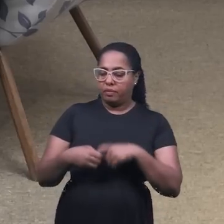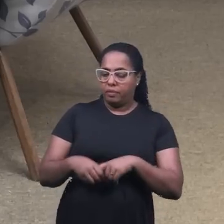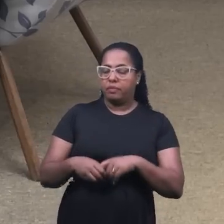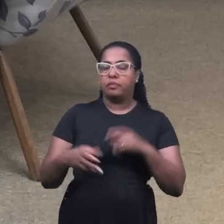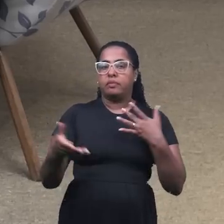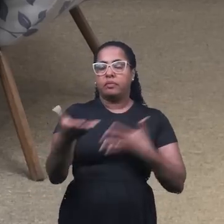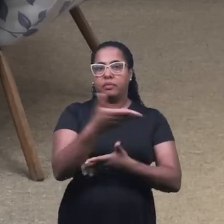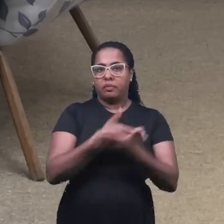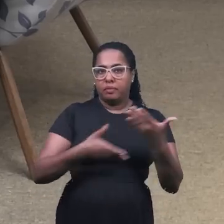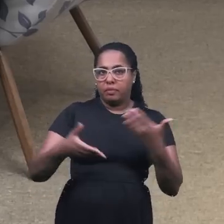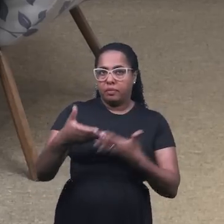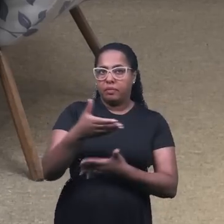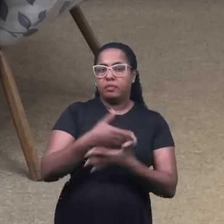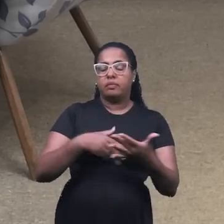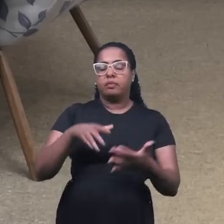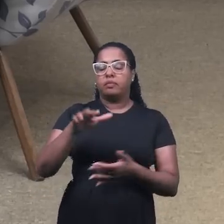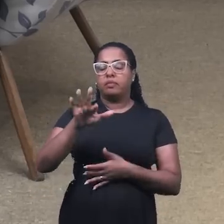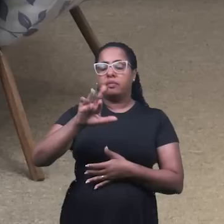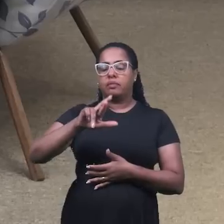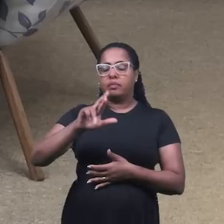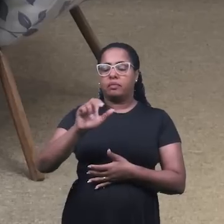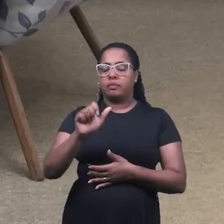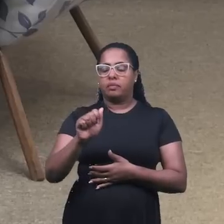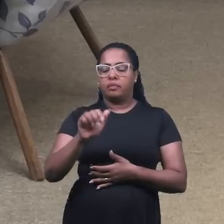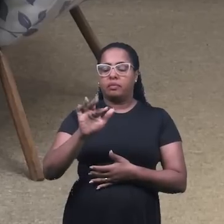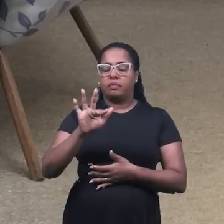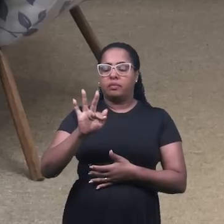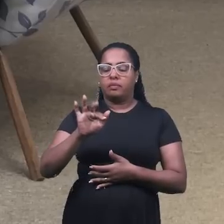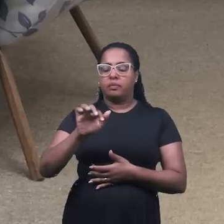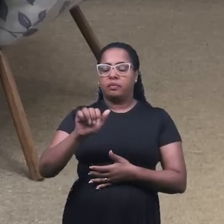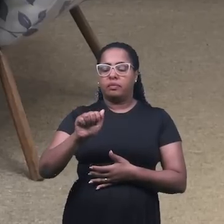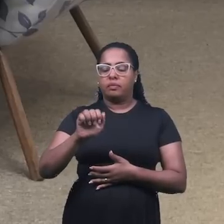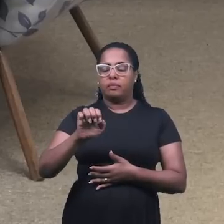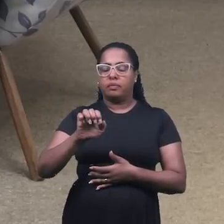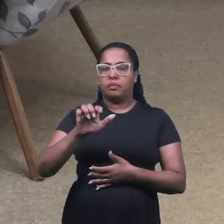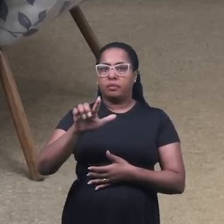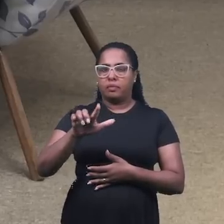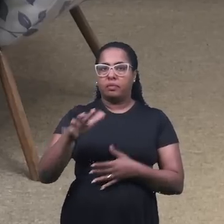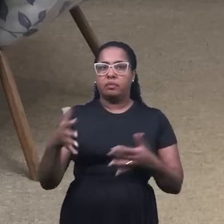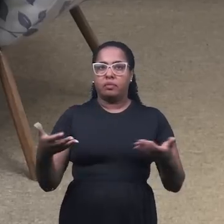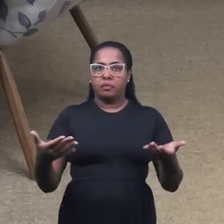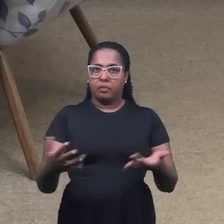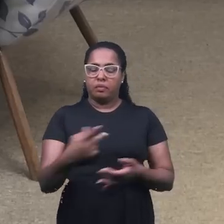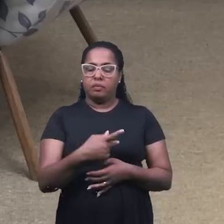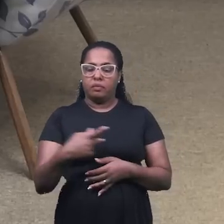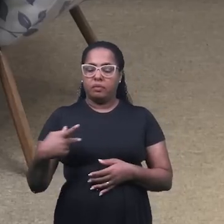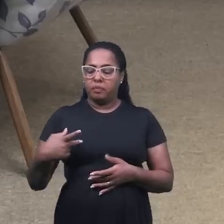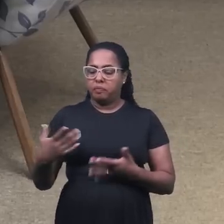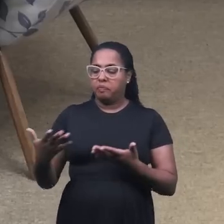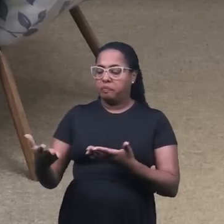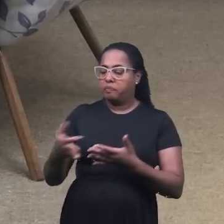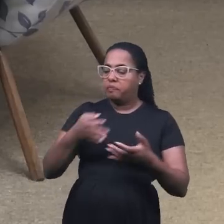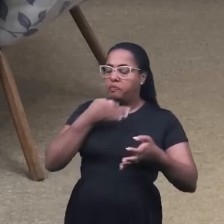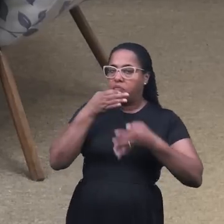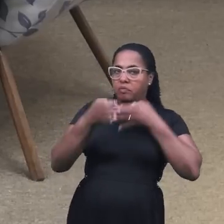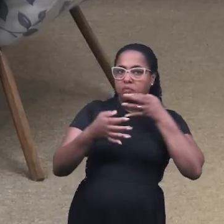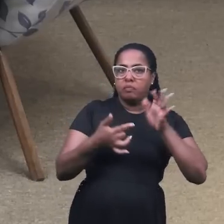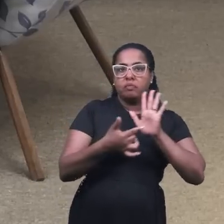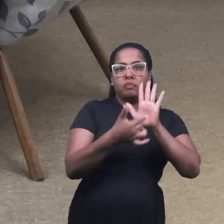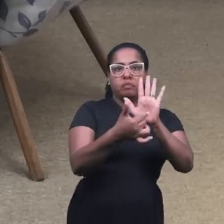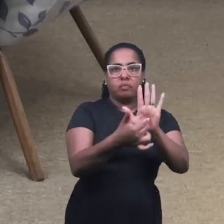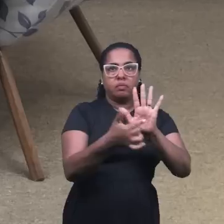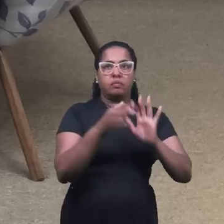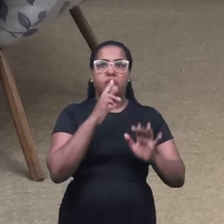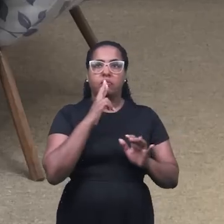então, do nosso varão, Rafael Sequim, lá de Vila Velha. E agora vamos ver se o pastor Márcio tem algum comentário a fazer acerca